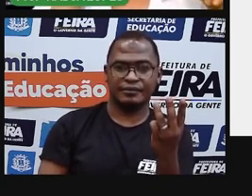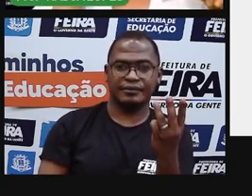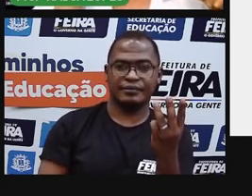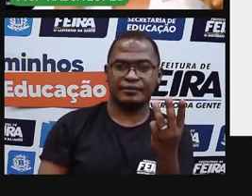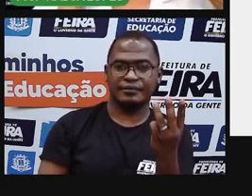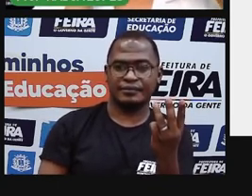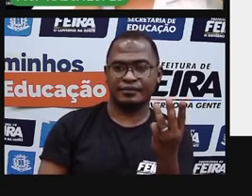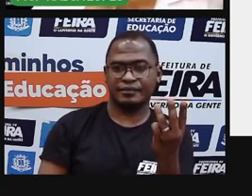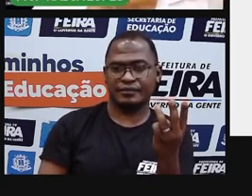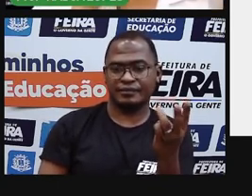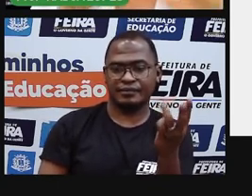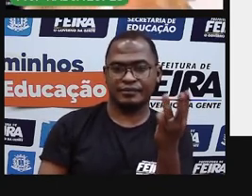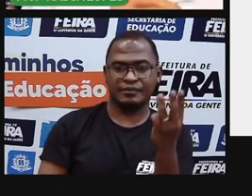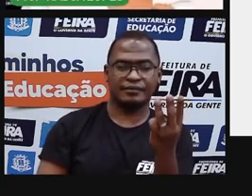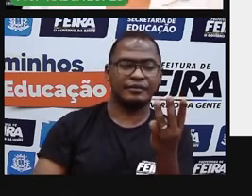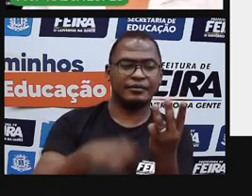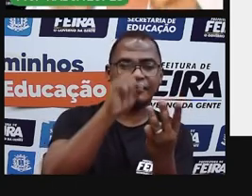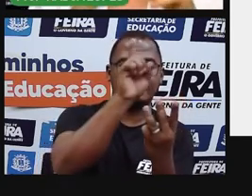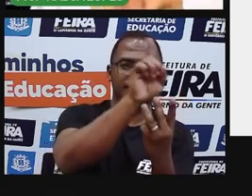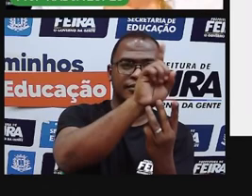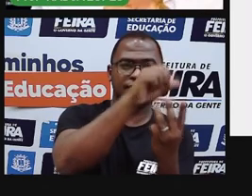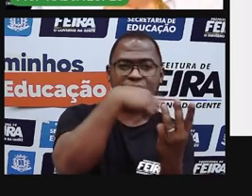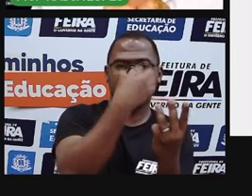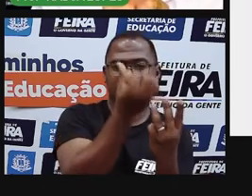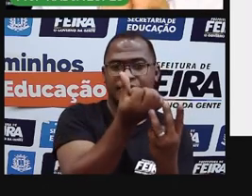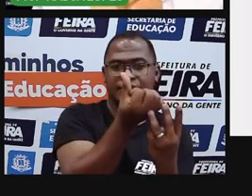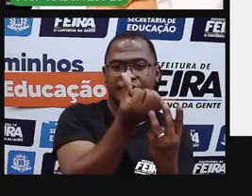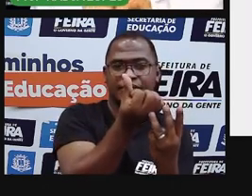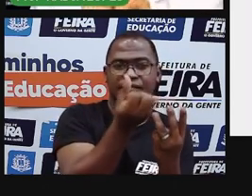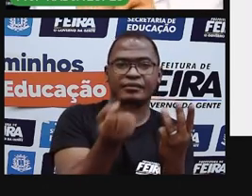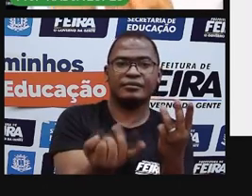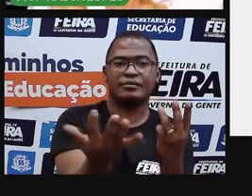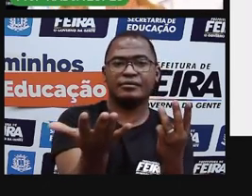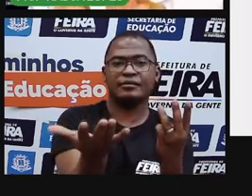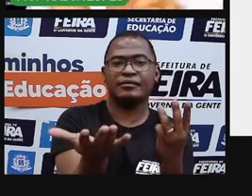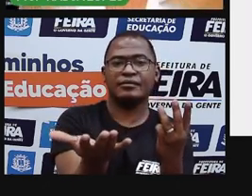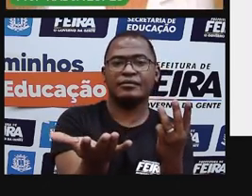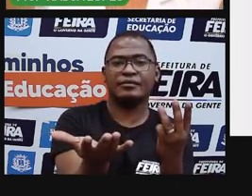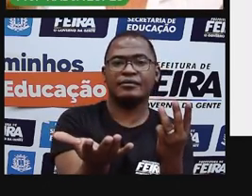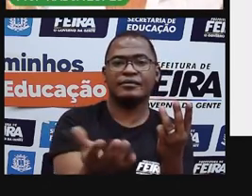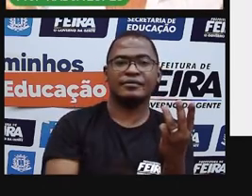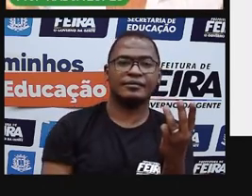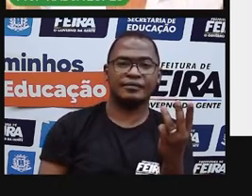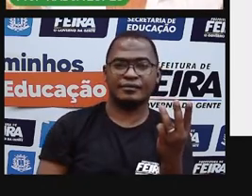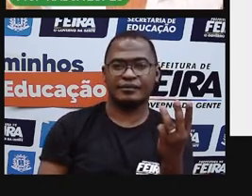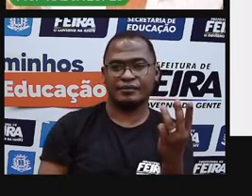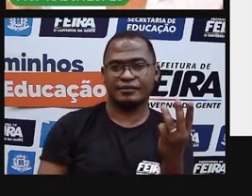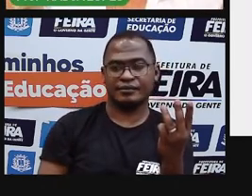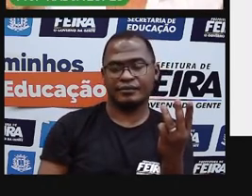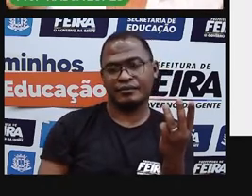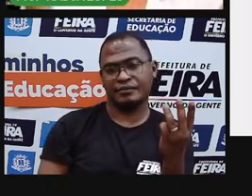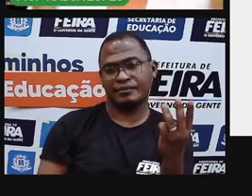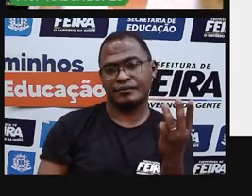unidades 10 então dez mais seis é o 10 é o 16 Leo